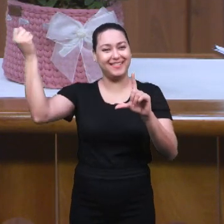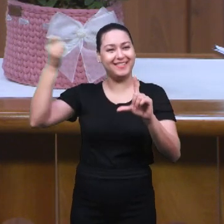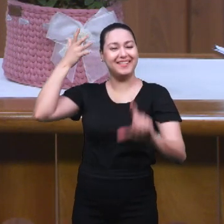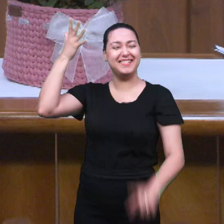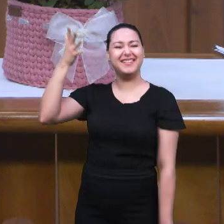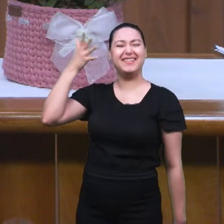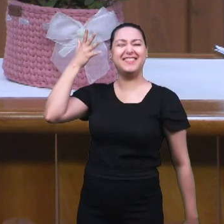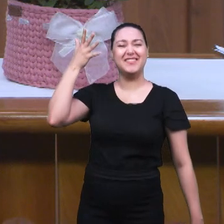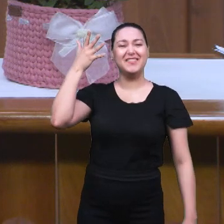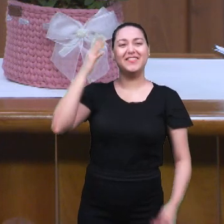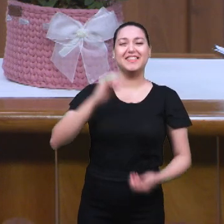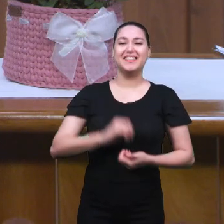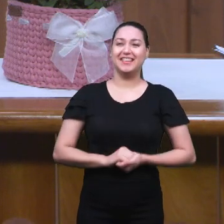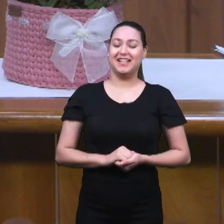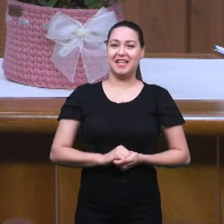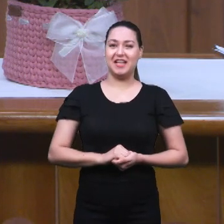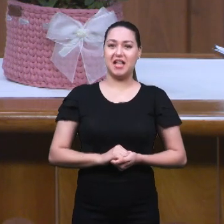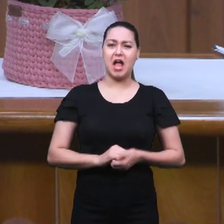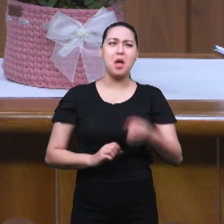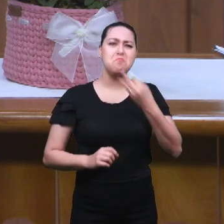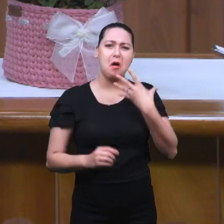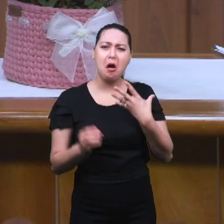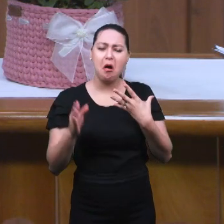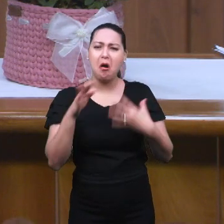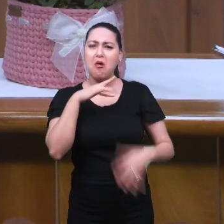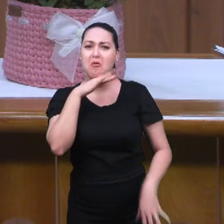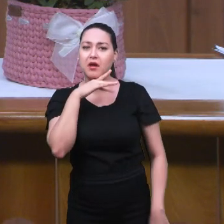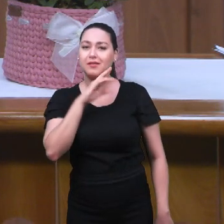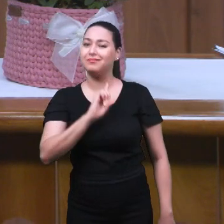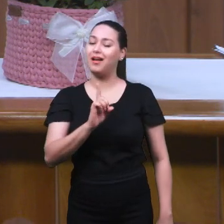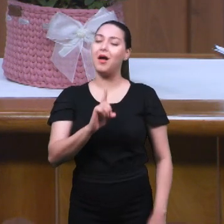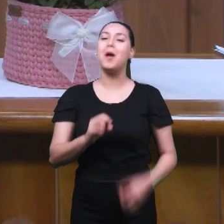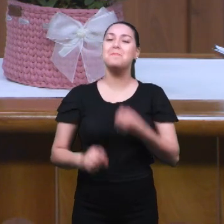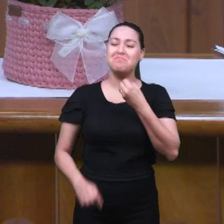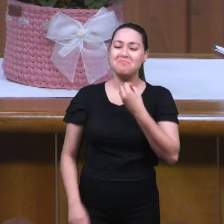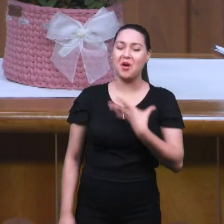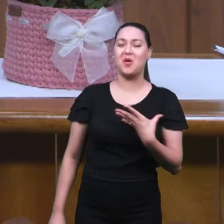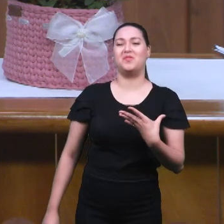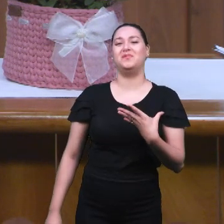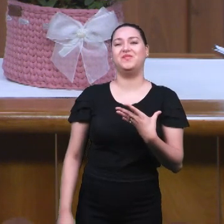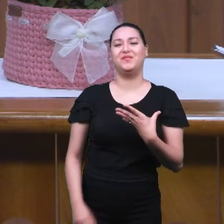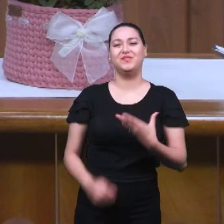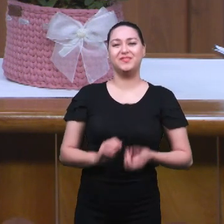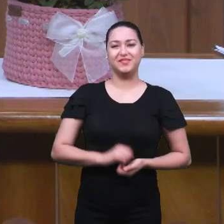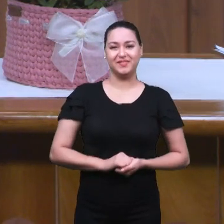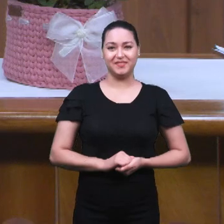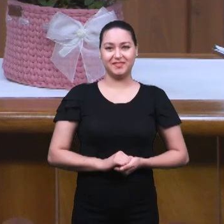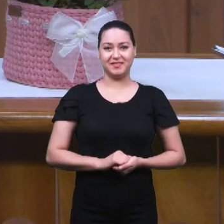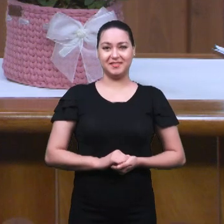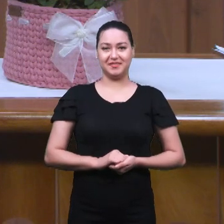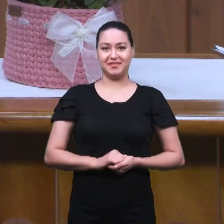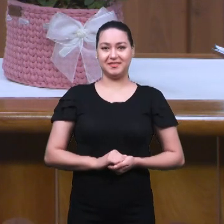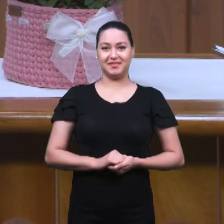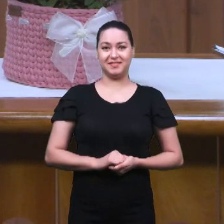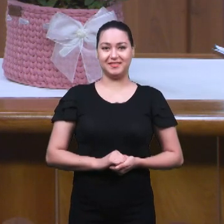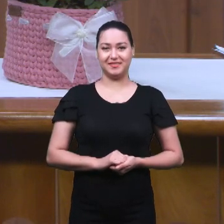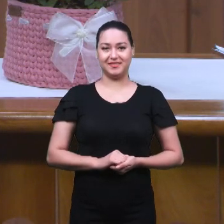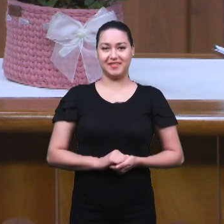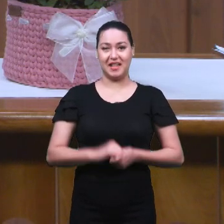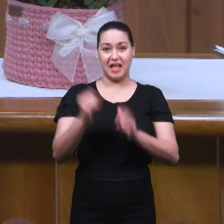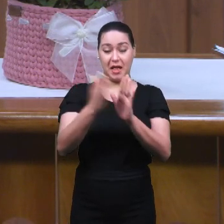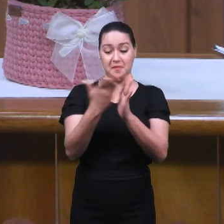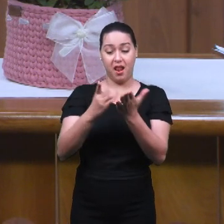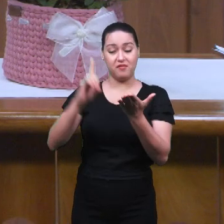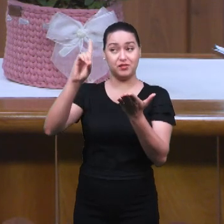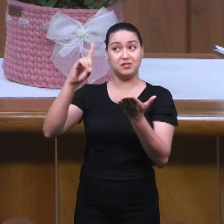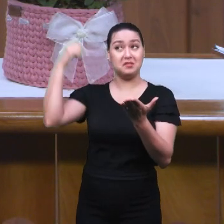você pergunta, é bom, é ruim? Não, é bom. Toda palavra diz o que diz a palavra, divinamente inspirada, é útil